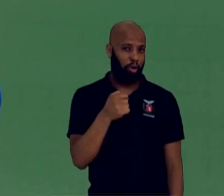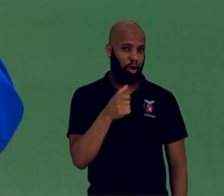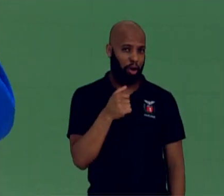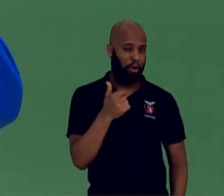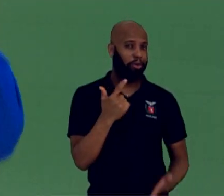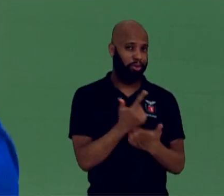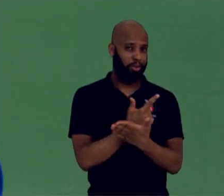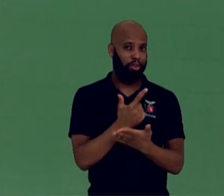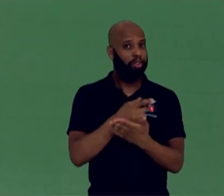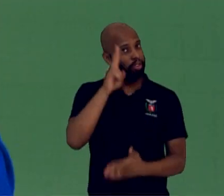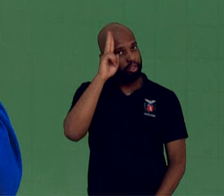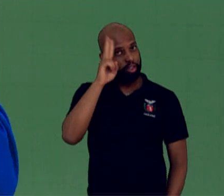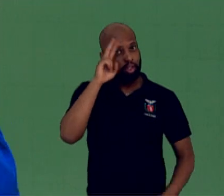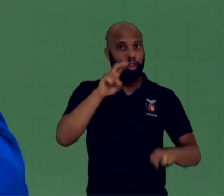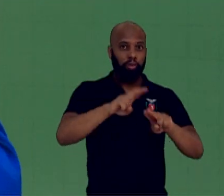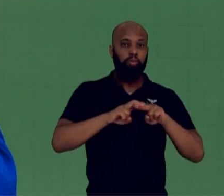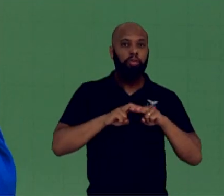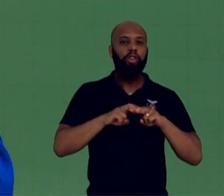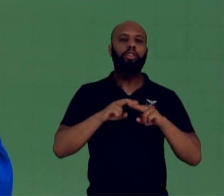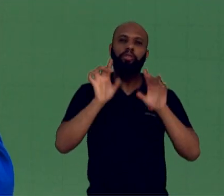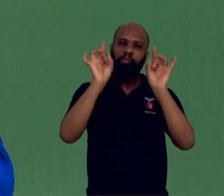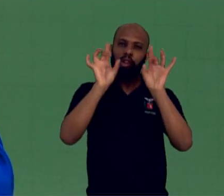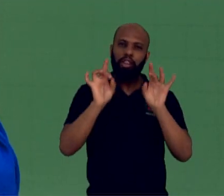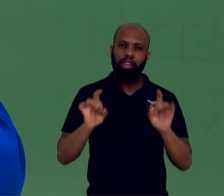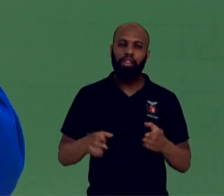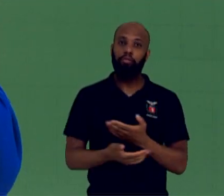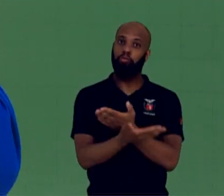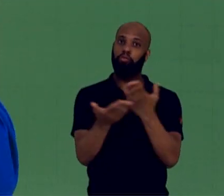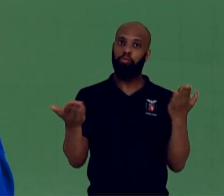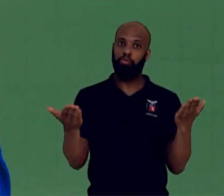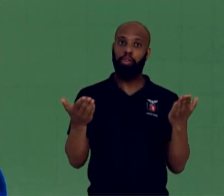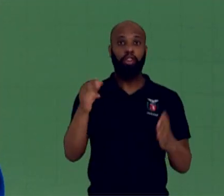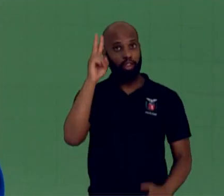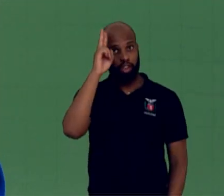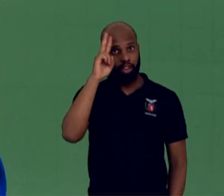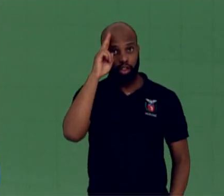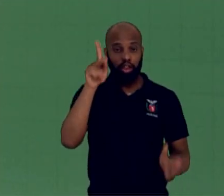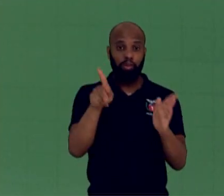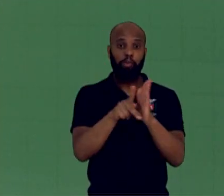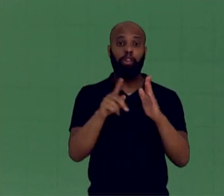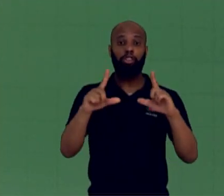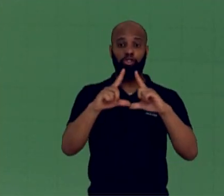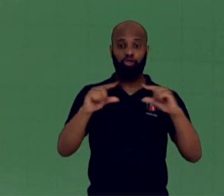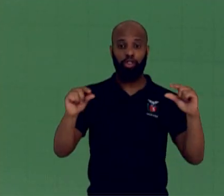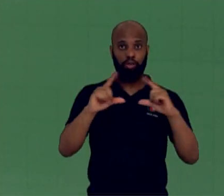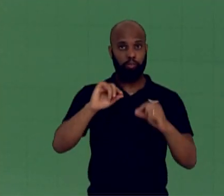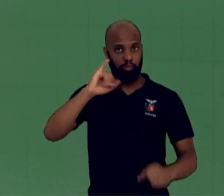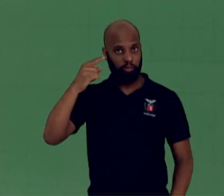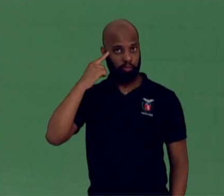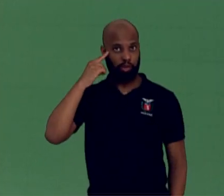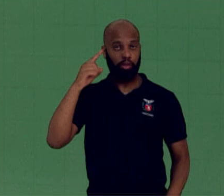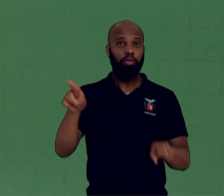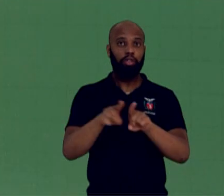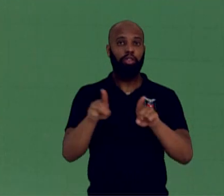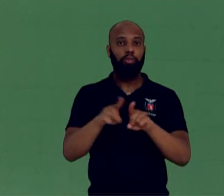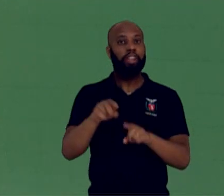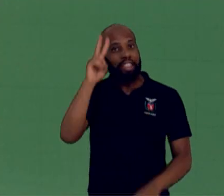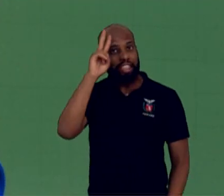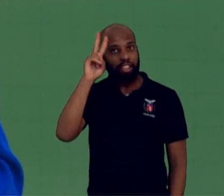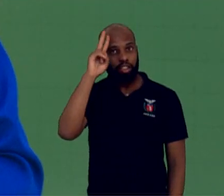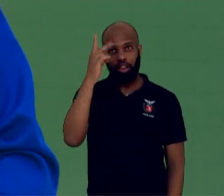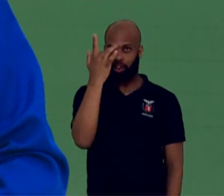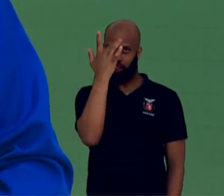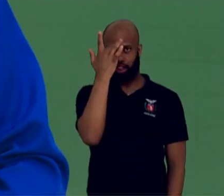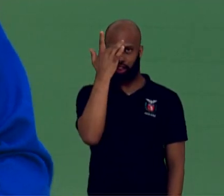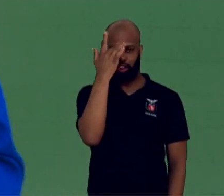por isso inclusive trouxemos, especial para todos vocês, História do Japão e História da Índia, olha que bacana. Entrem